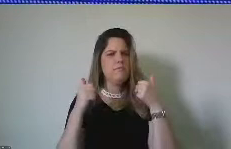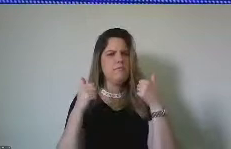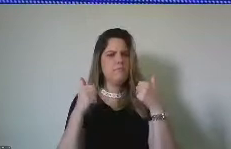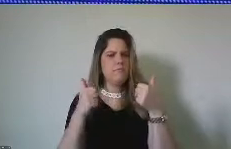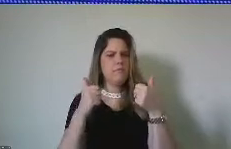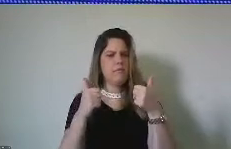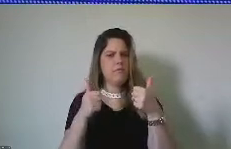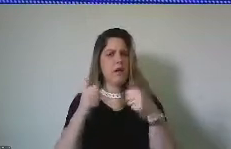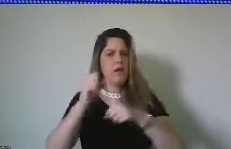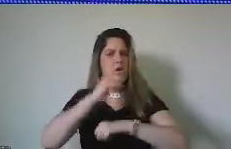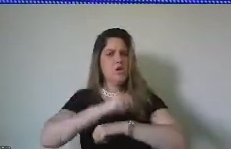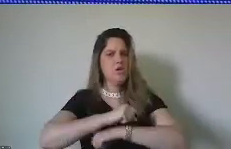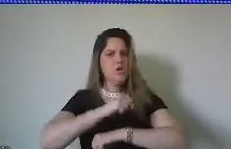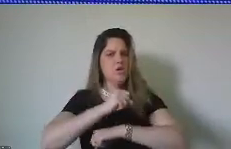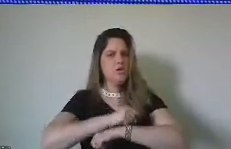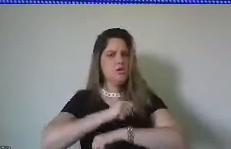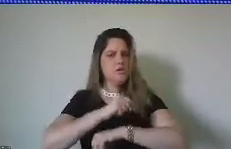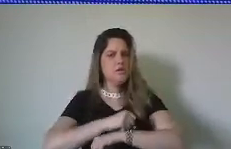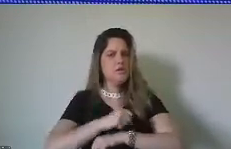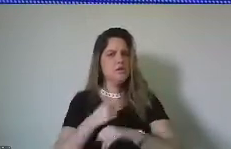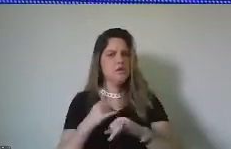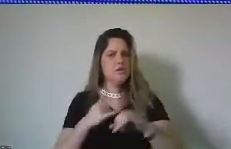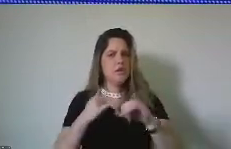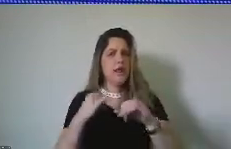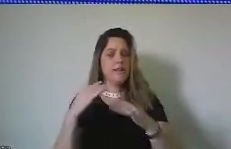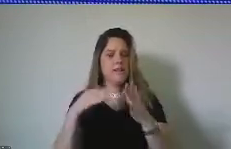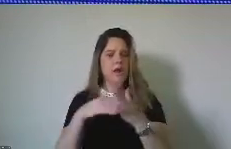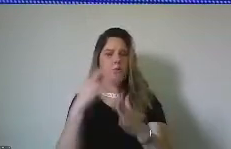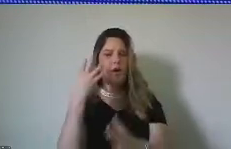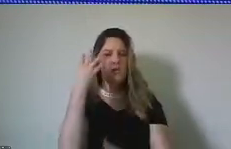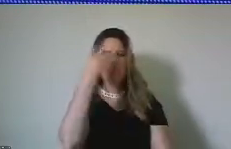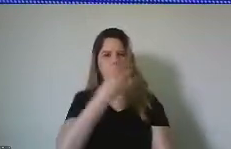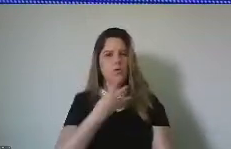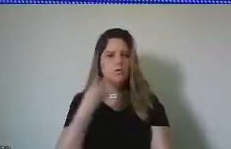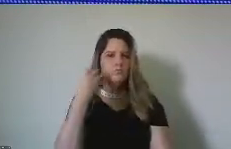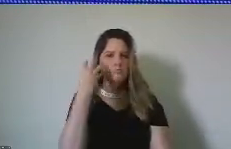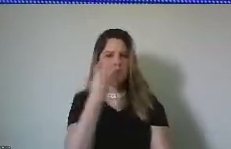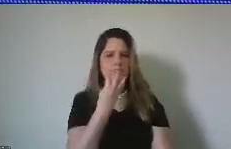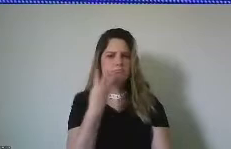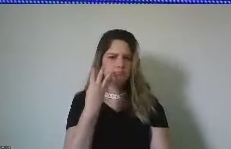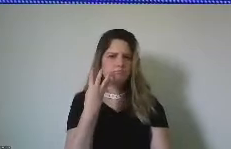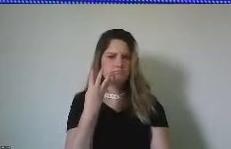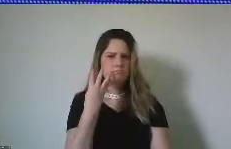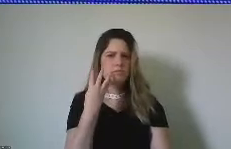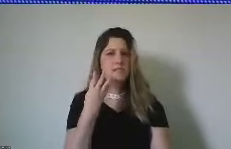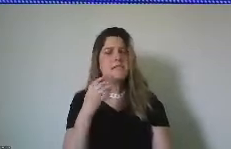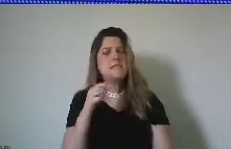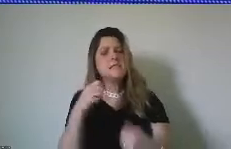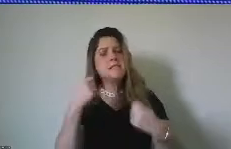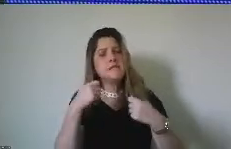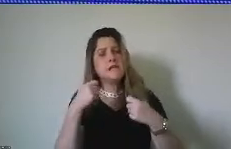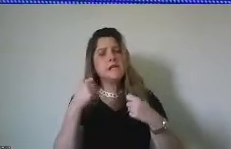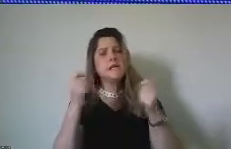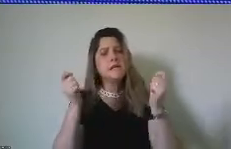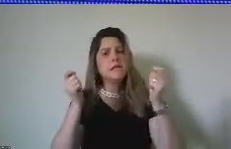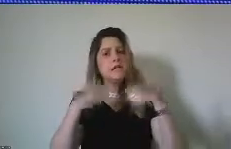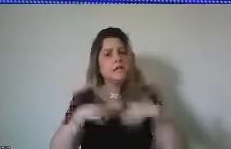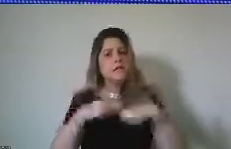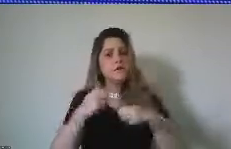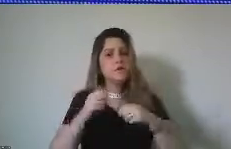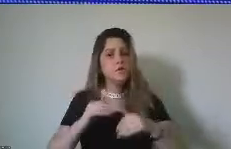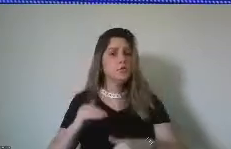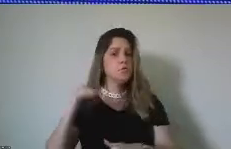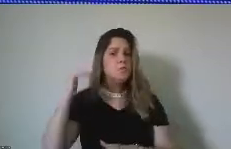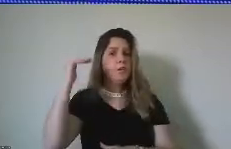janela uma necessidade de até quatro horas né então para necessidade de acionamento superior a isso